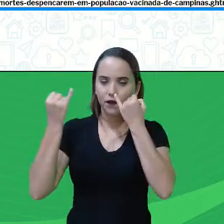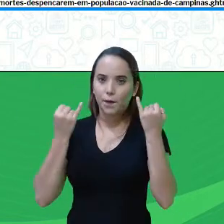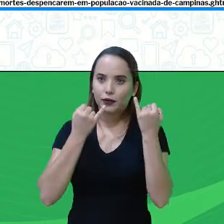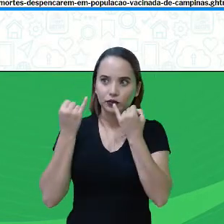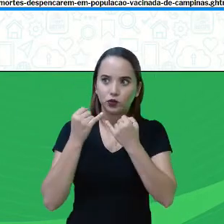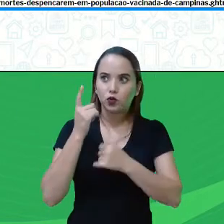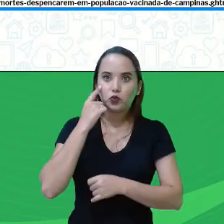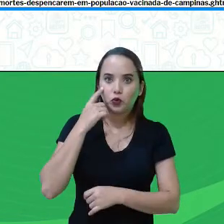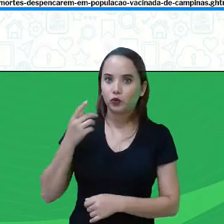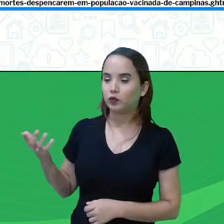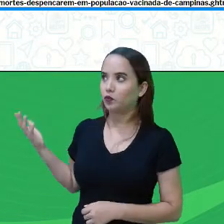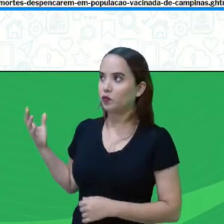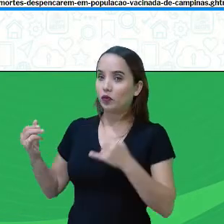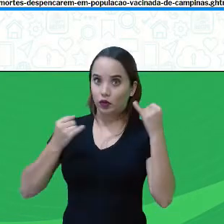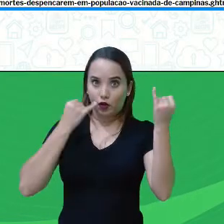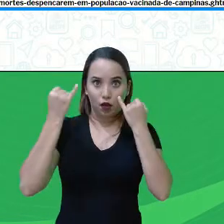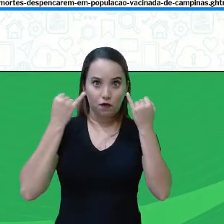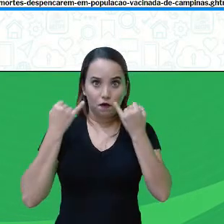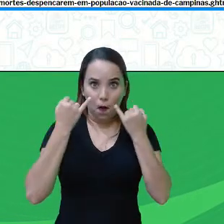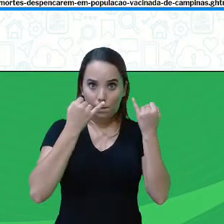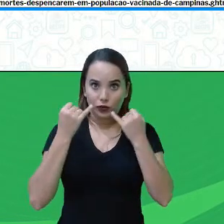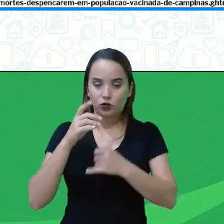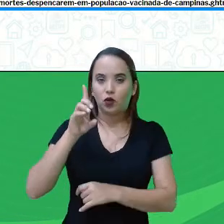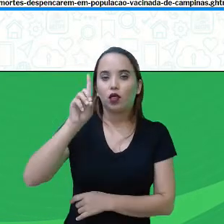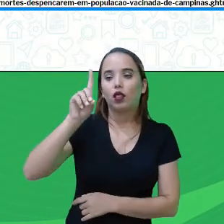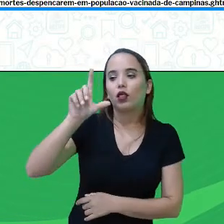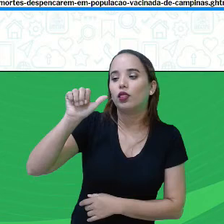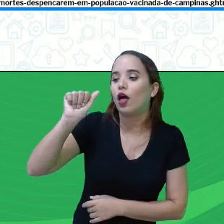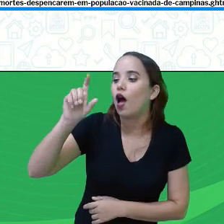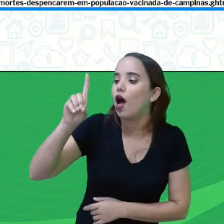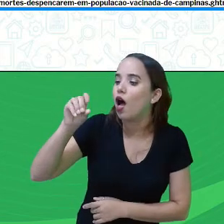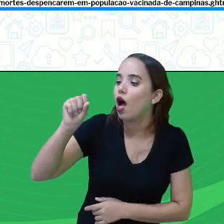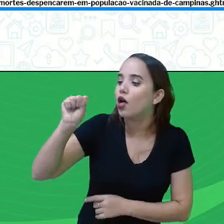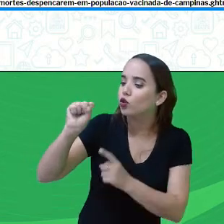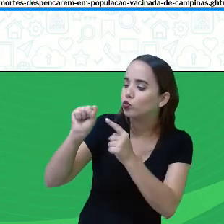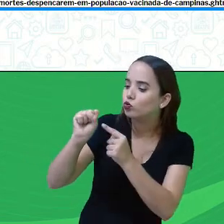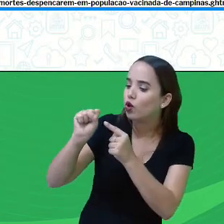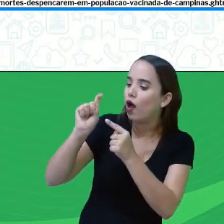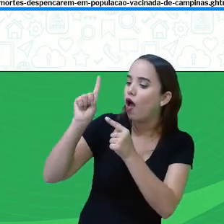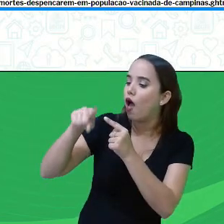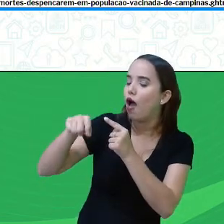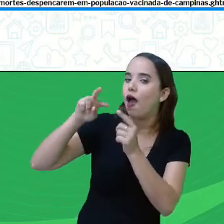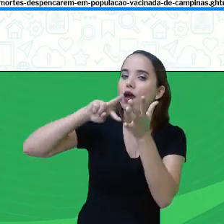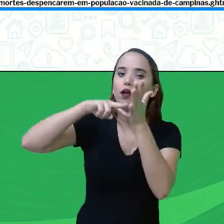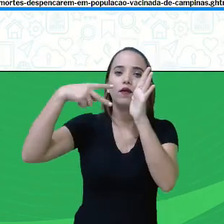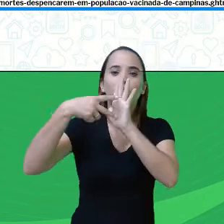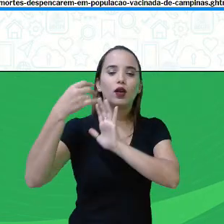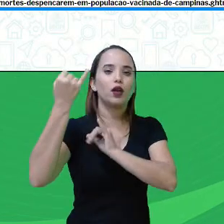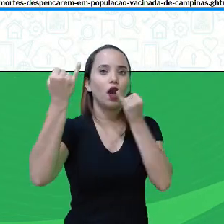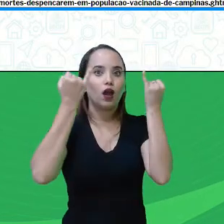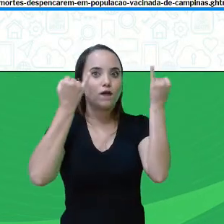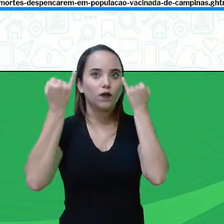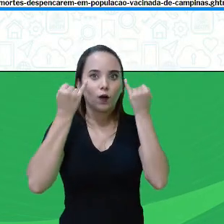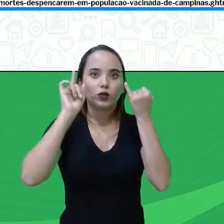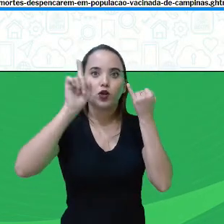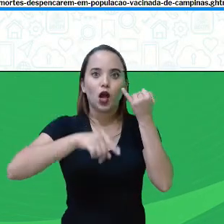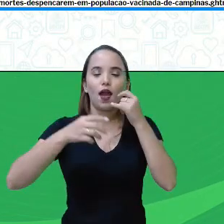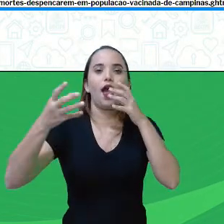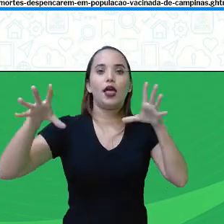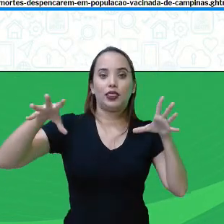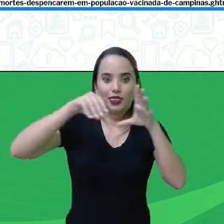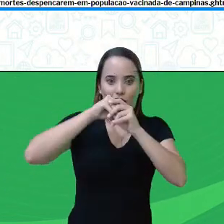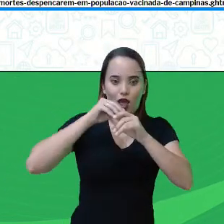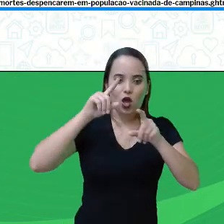assim, ó: dados mostram, e aí vejam, dados, os dados, esses dados vão estar dentro de um gráfico. Então,